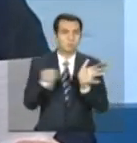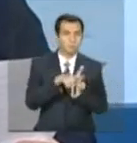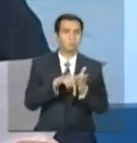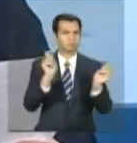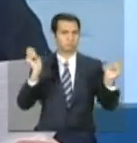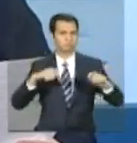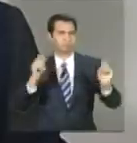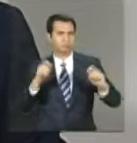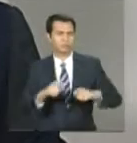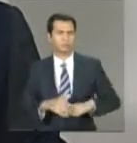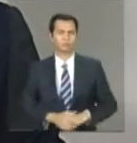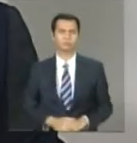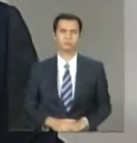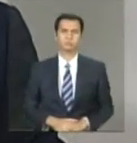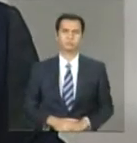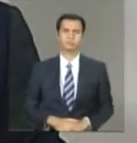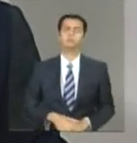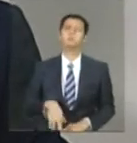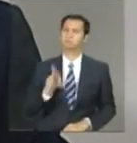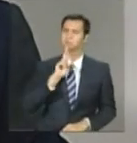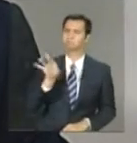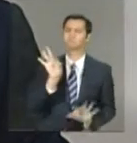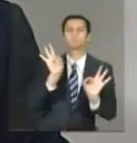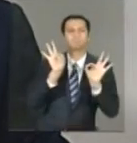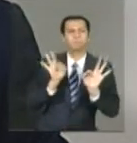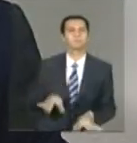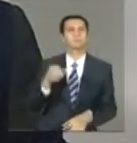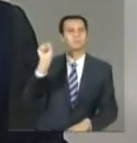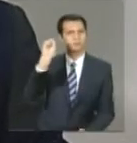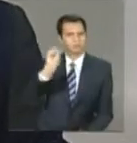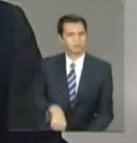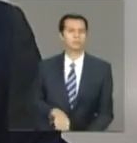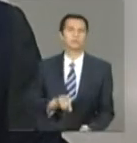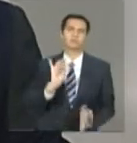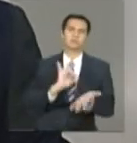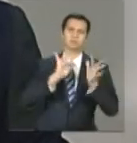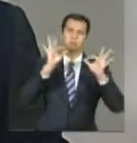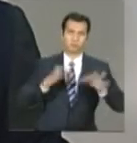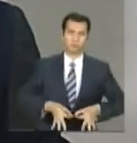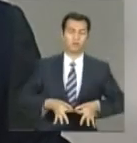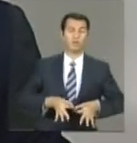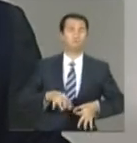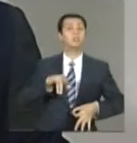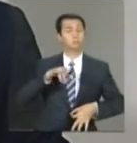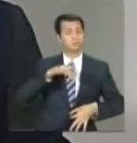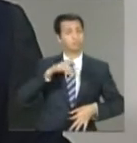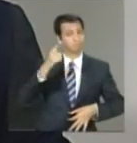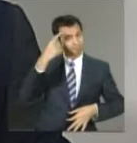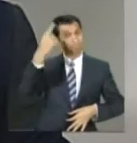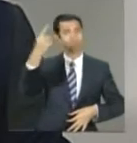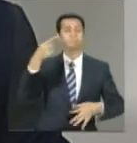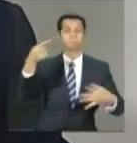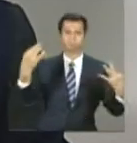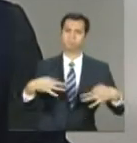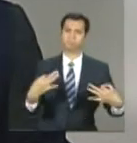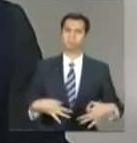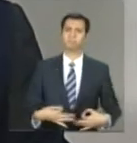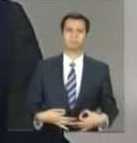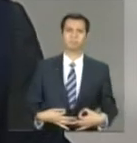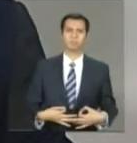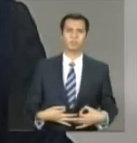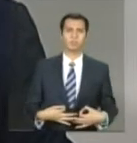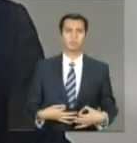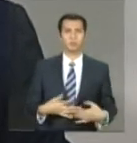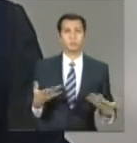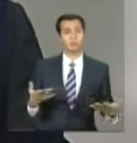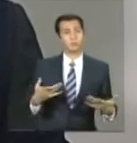mais críticas? Com certeza. Esse é um procedimento bastante válido por parte dos gestores. Aí